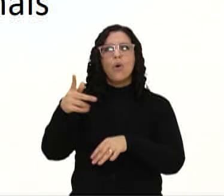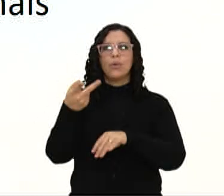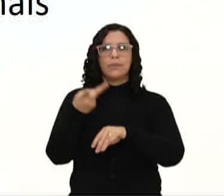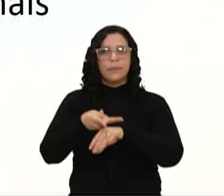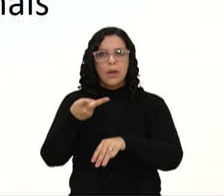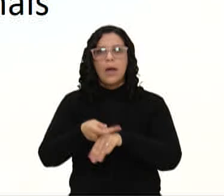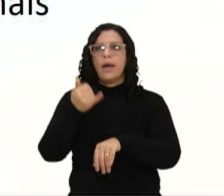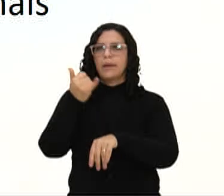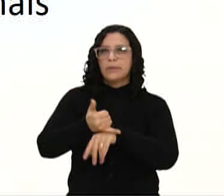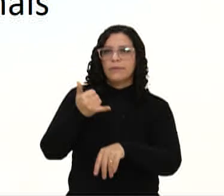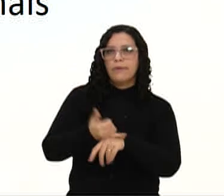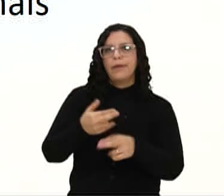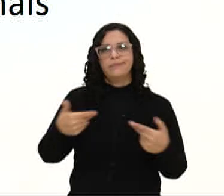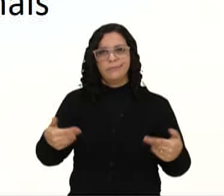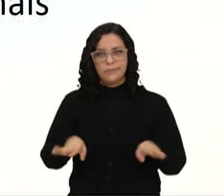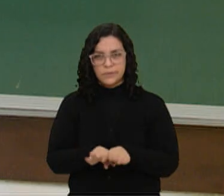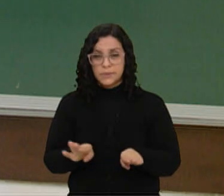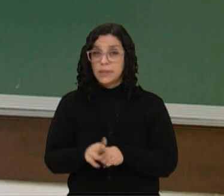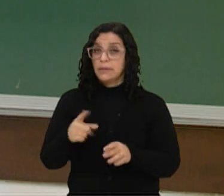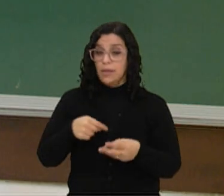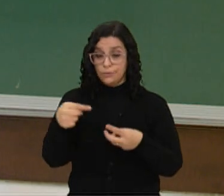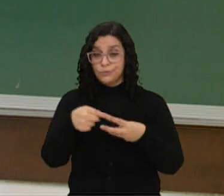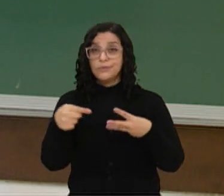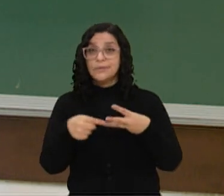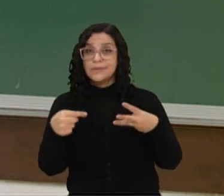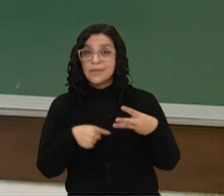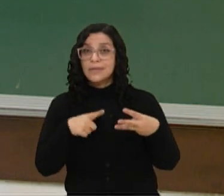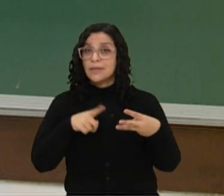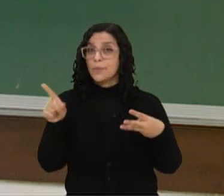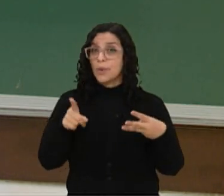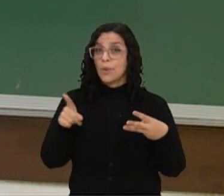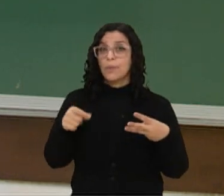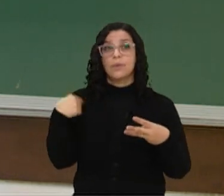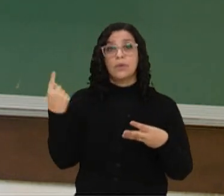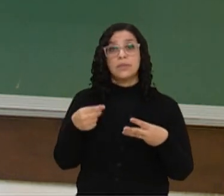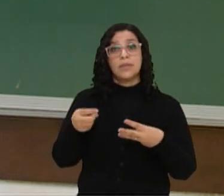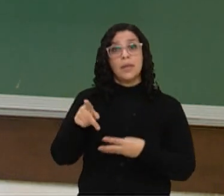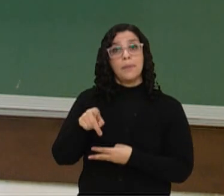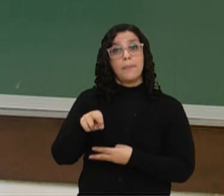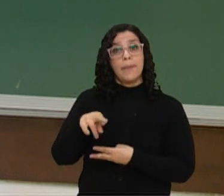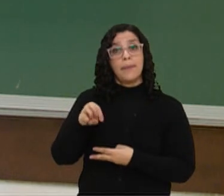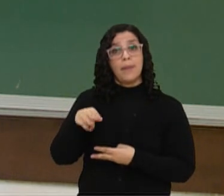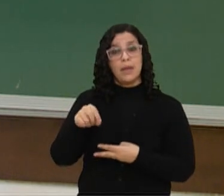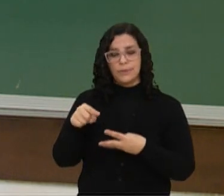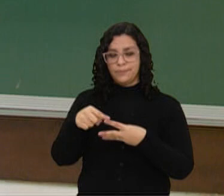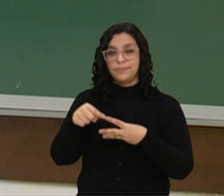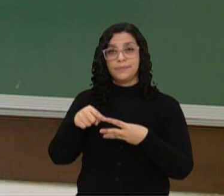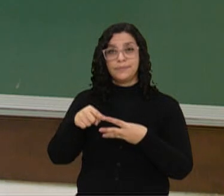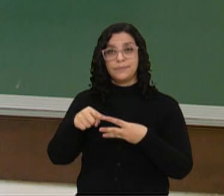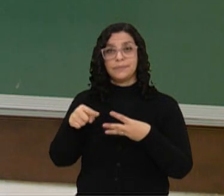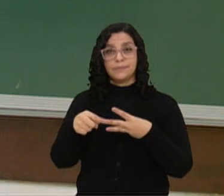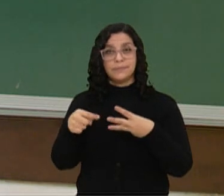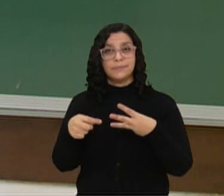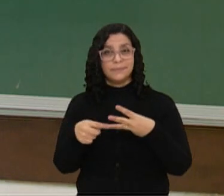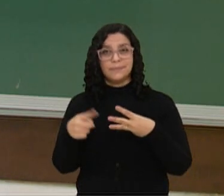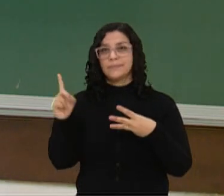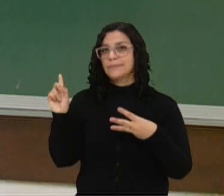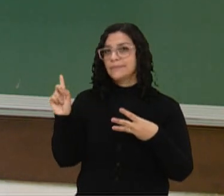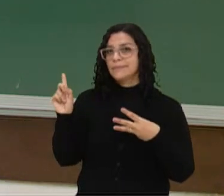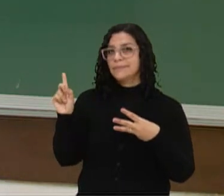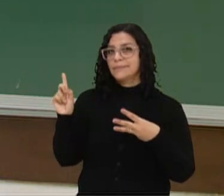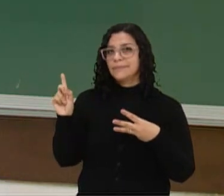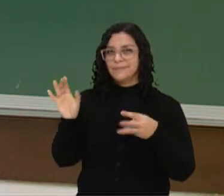de extrativismo. Então, recapitulando, atividades do setor primário, agricultura, pecuária